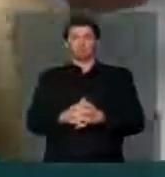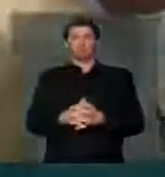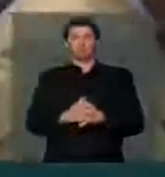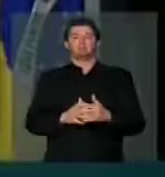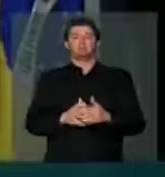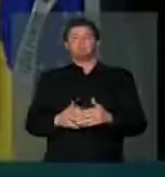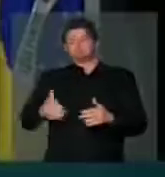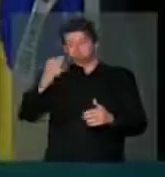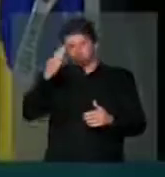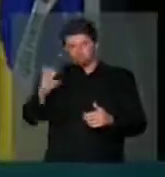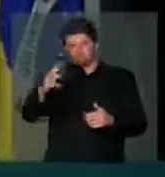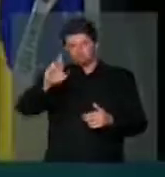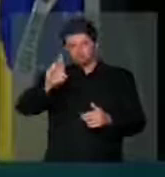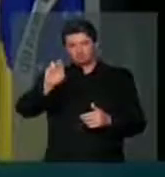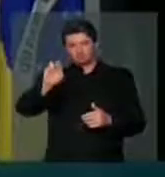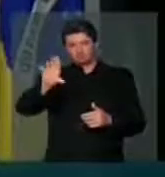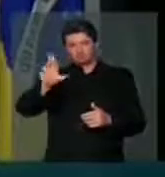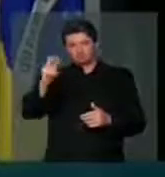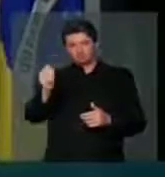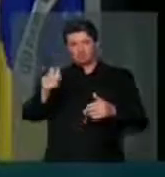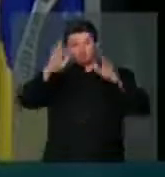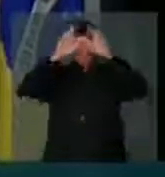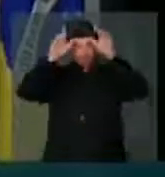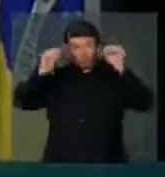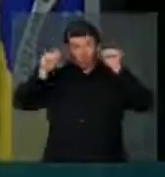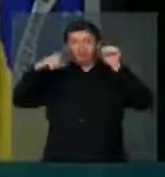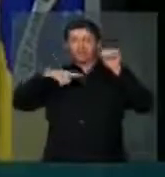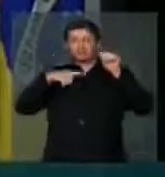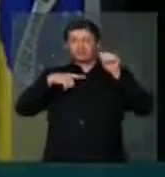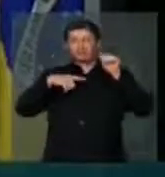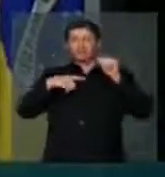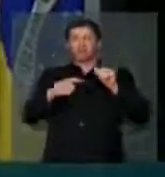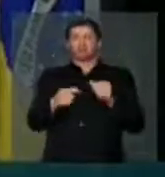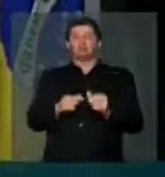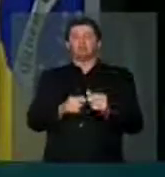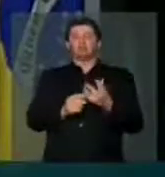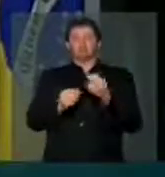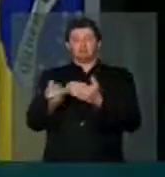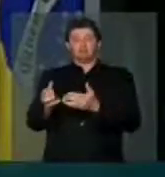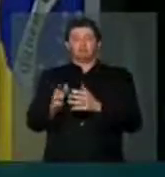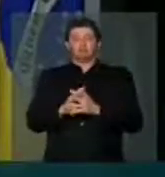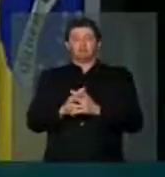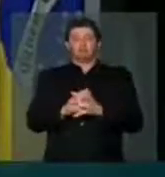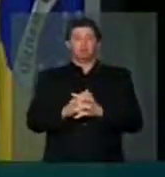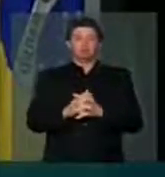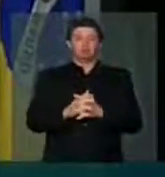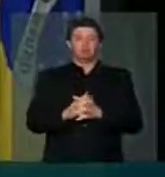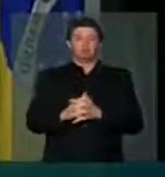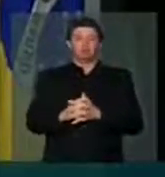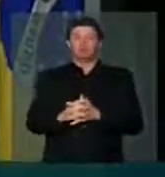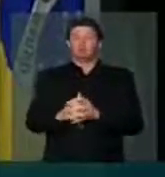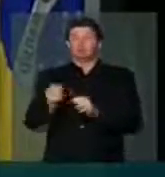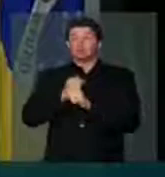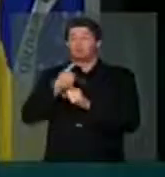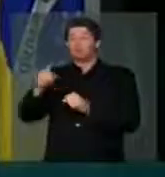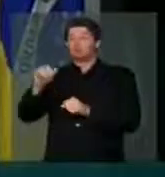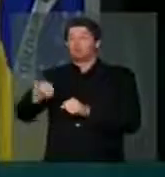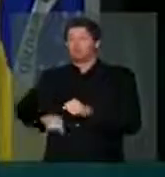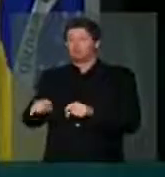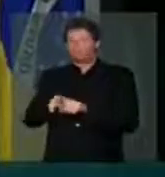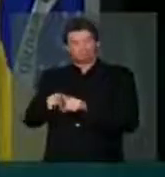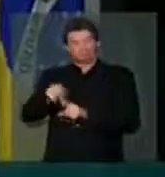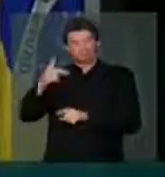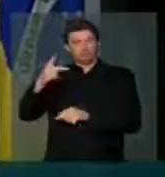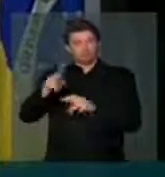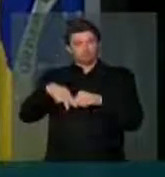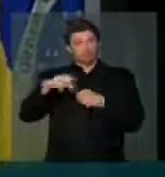Muito obrigado, deputado Rocha. O Acre se orgulha muito de você, um Estado que vem sofrendo nos últimos anos com o governo também do